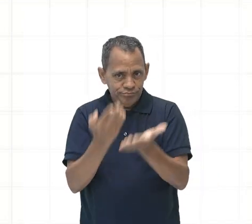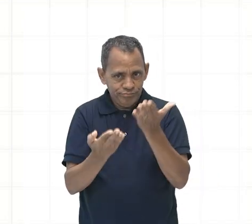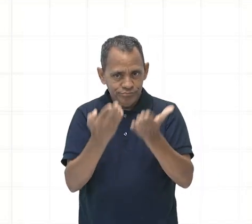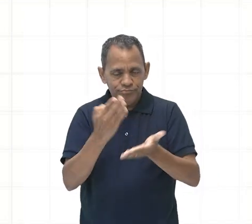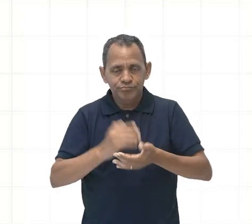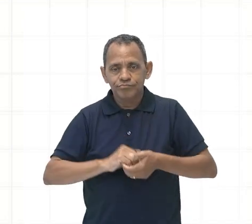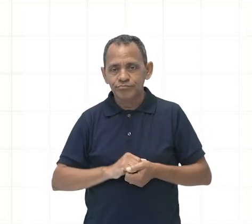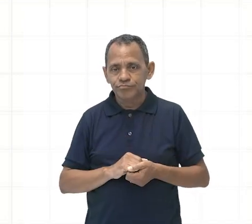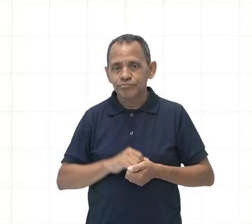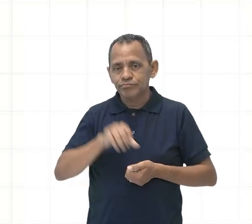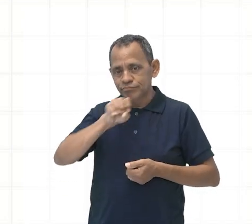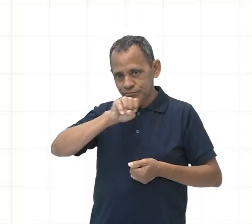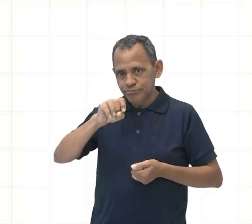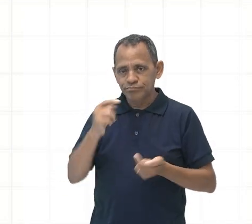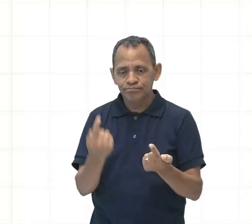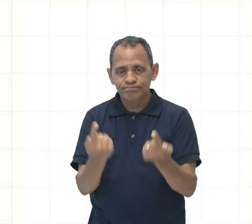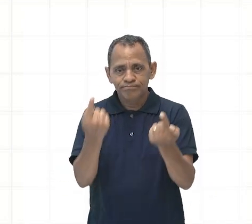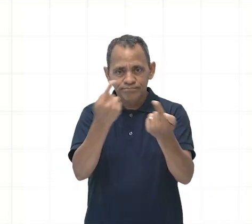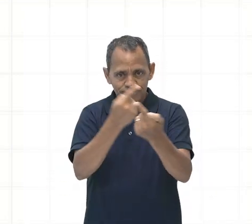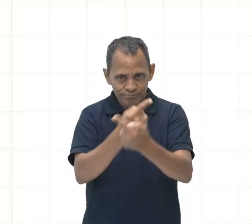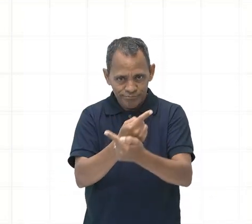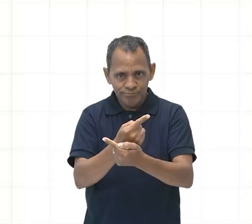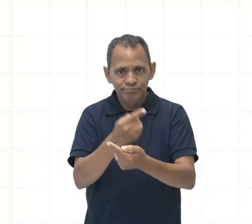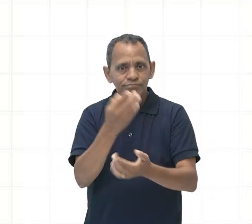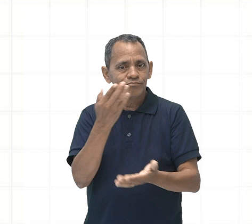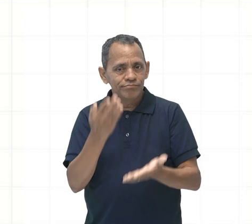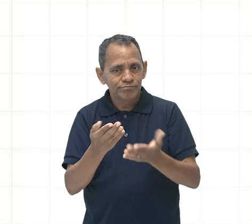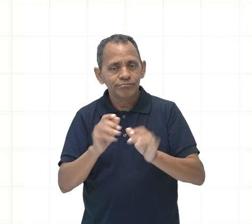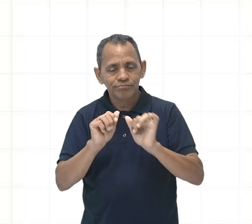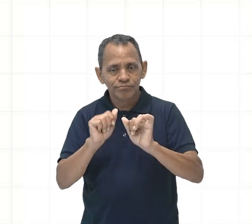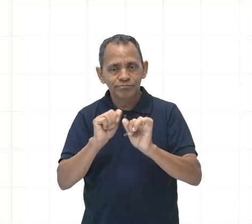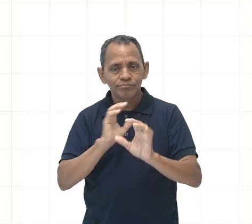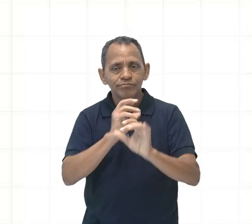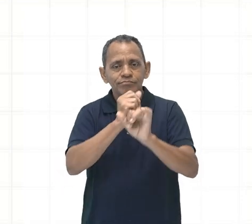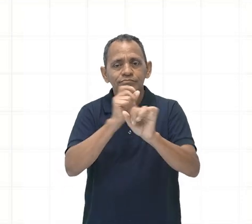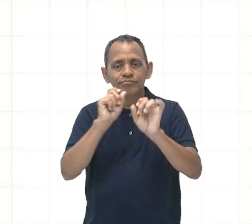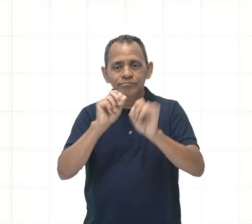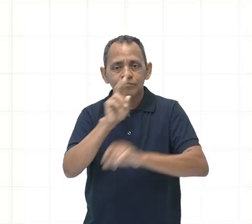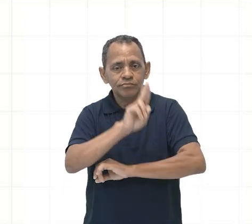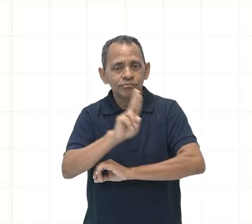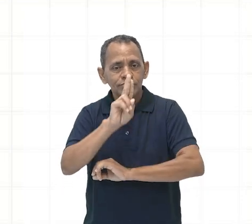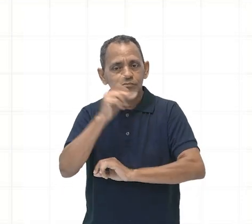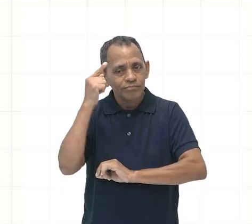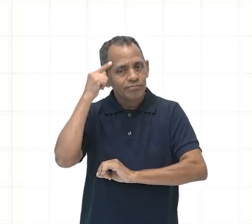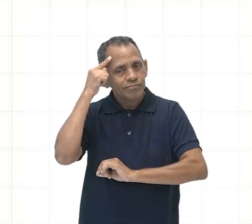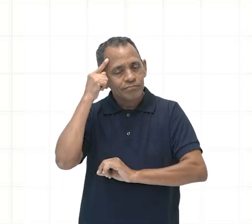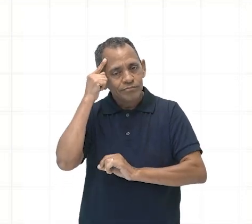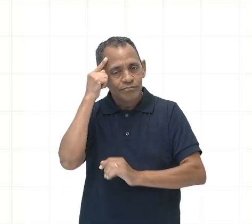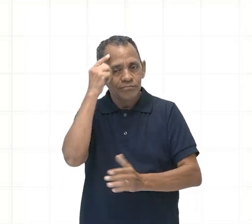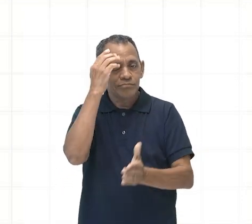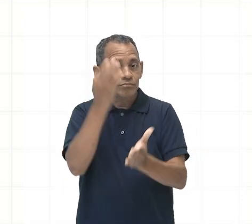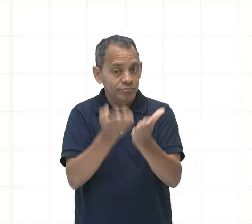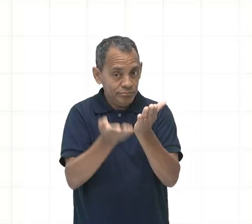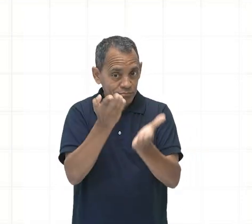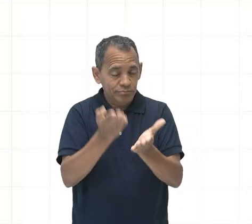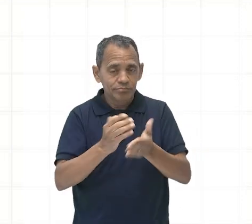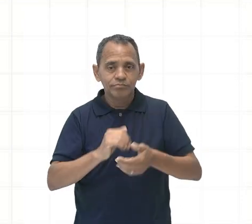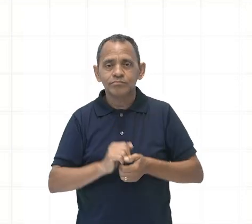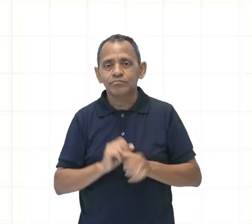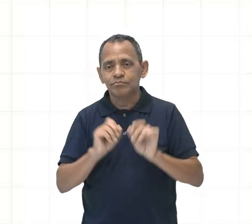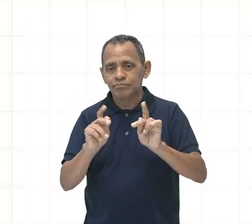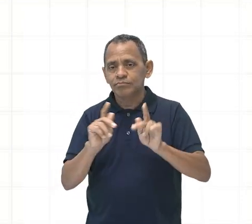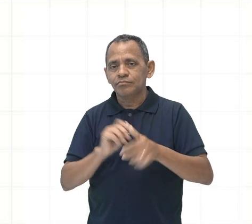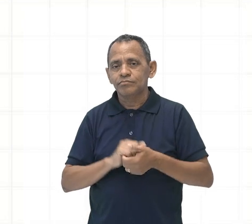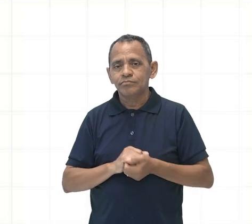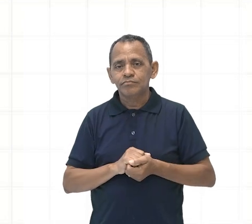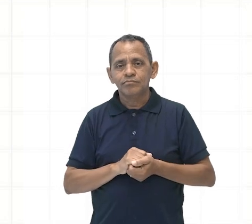Se elas são inversamente proporcionais, eu posso resolver utilizando a ideia de proporção, certo?